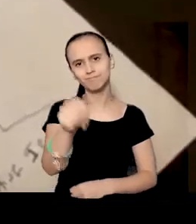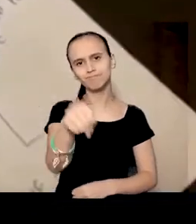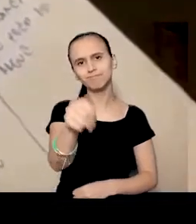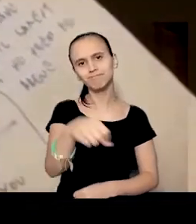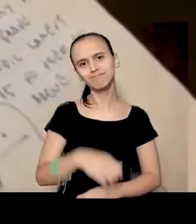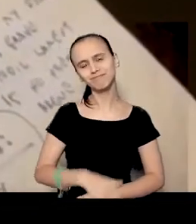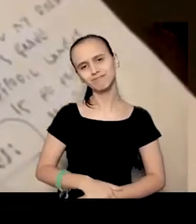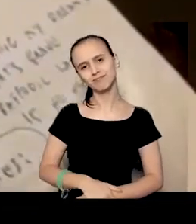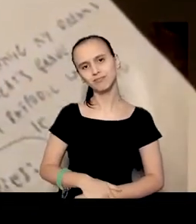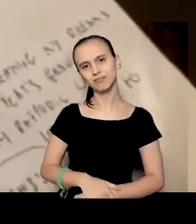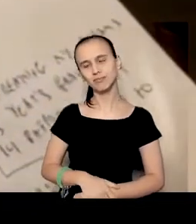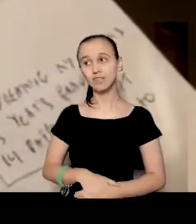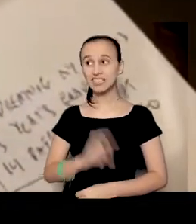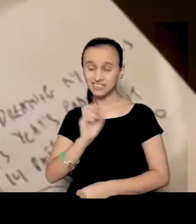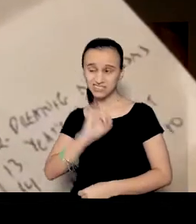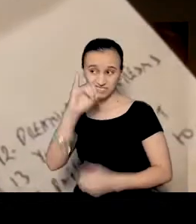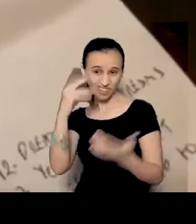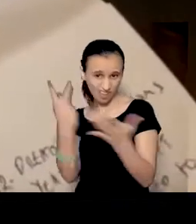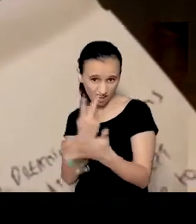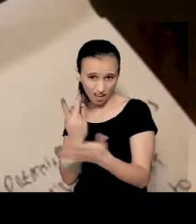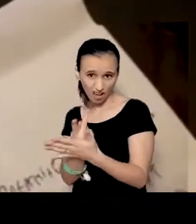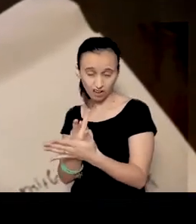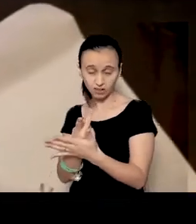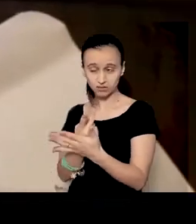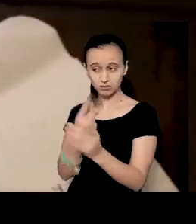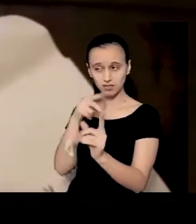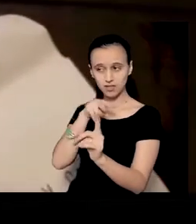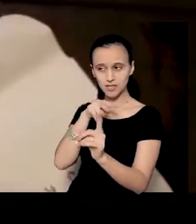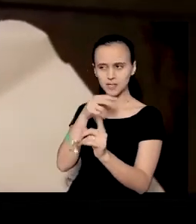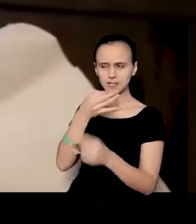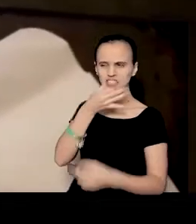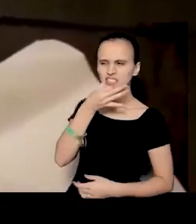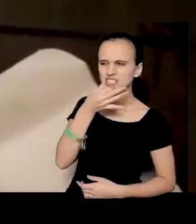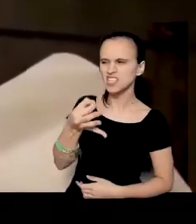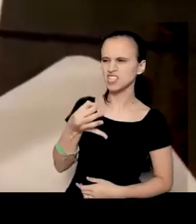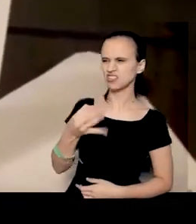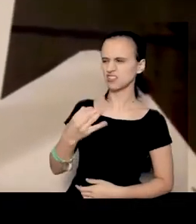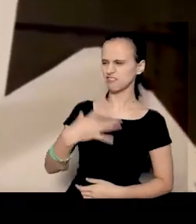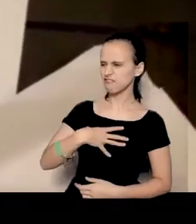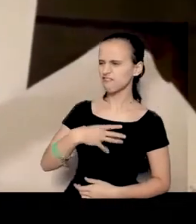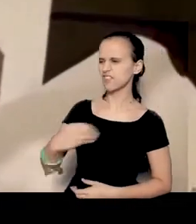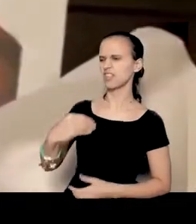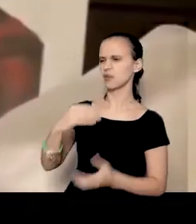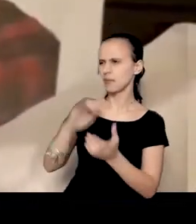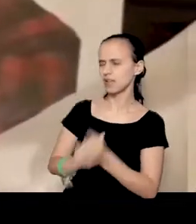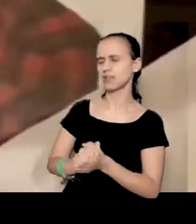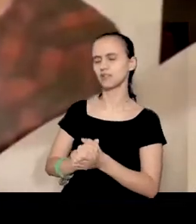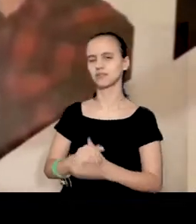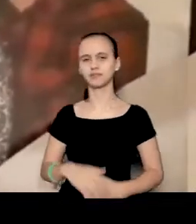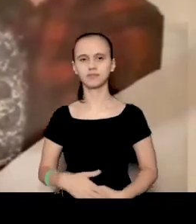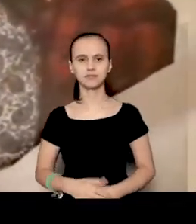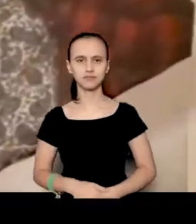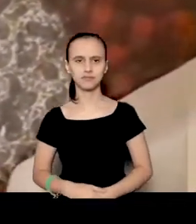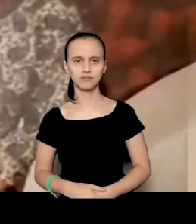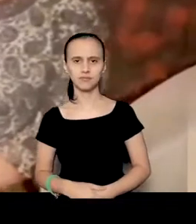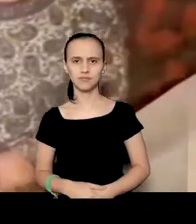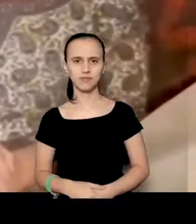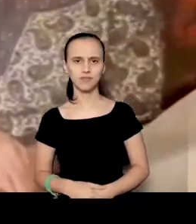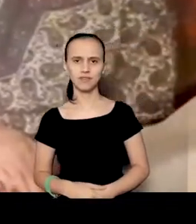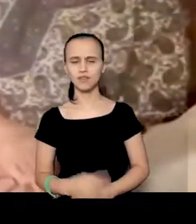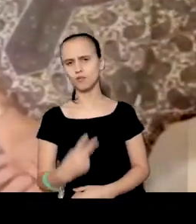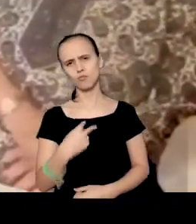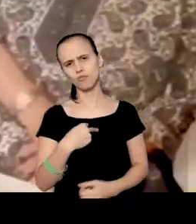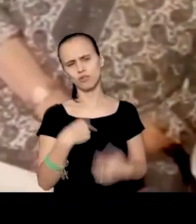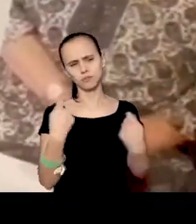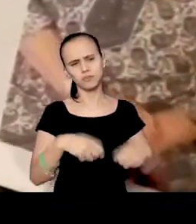gerência das coisas. Se sai errado, há um olhar crítico em relação a companheiro e filhos. Você não pode preferir estar com ninguém mais além de mim.